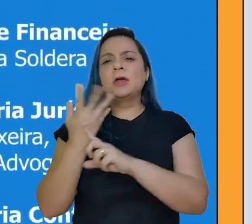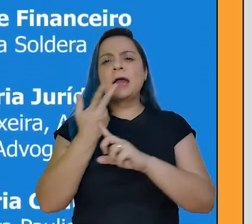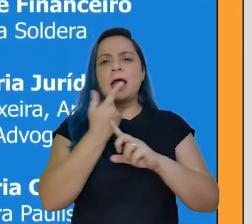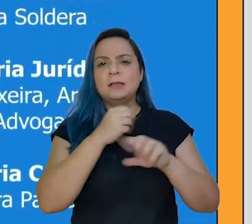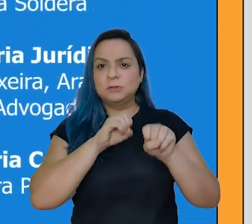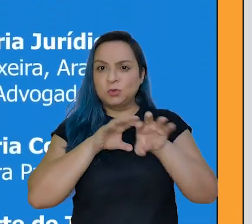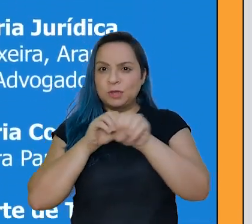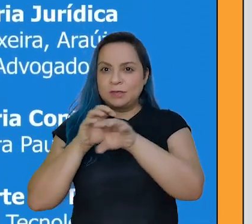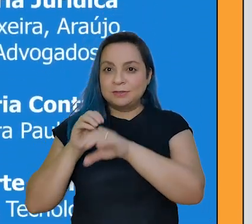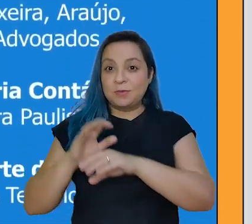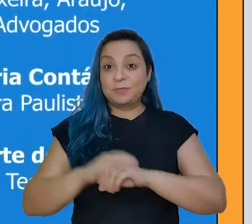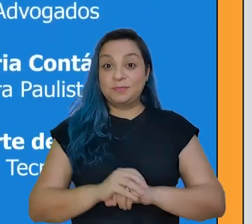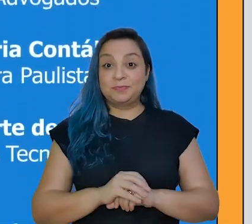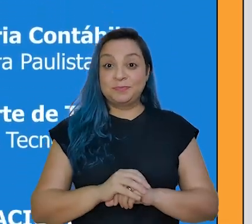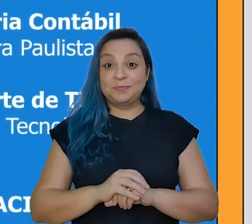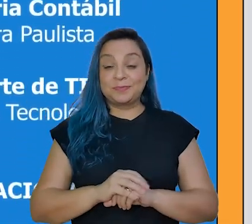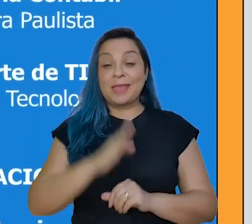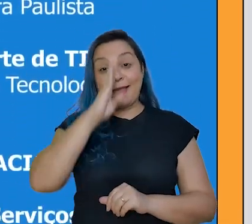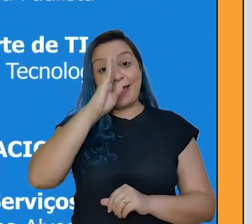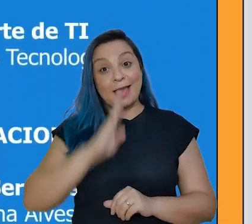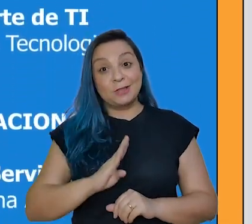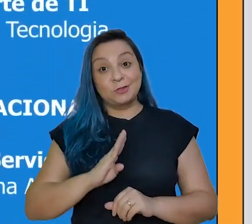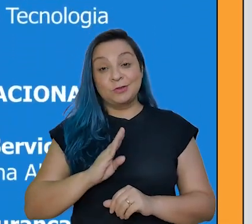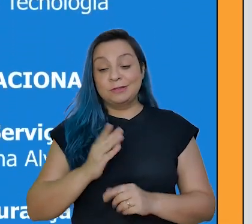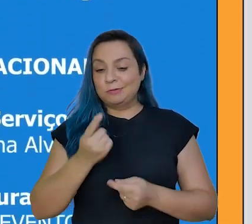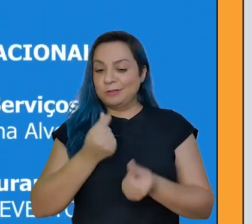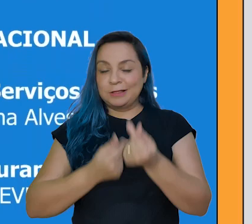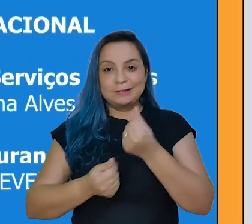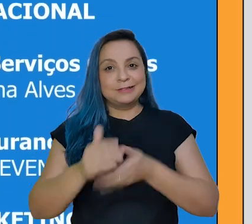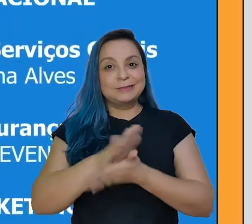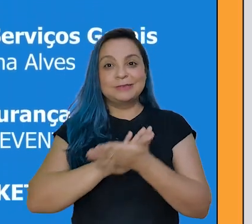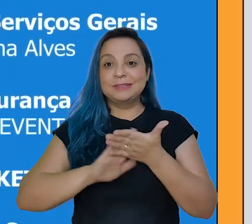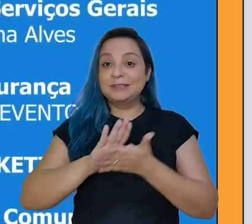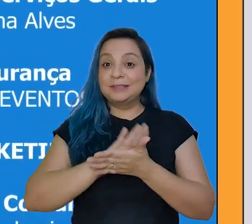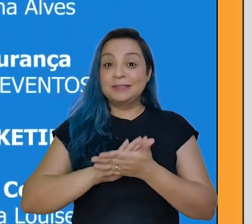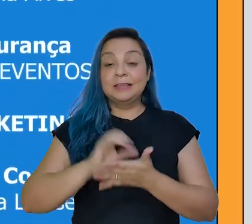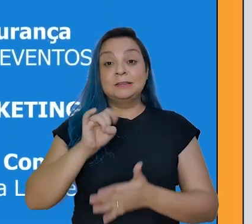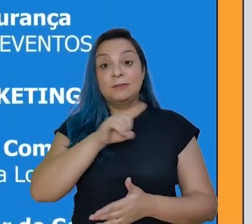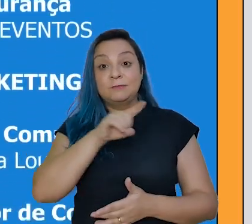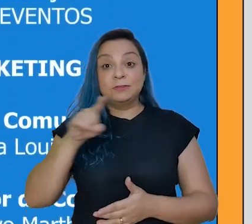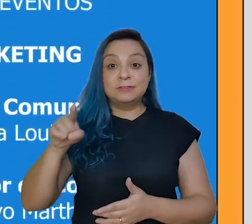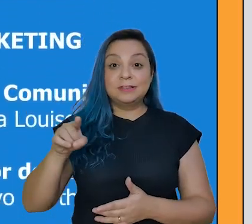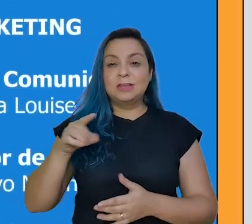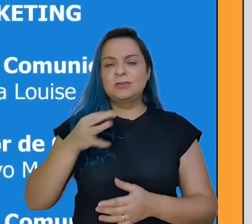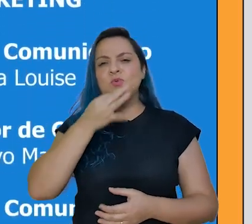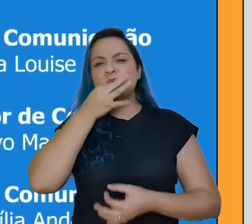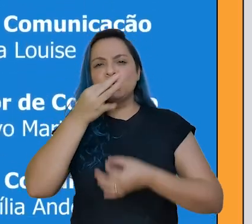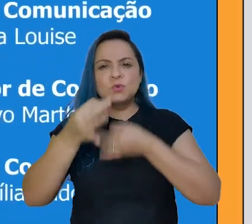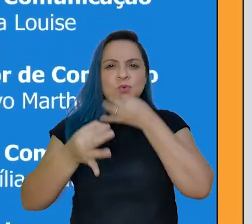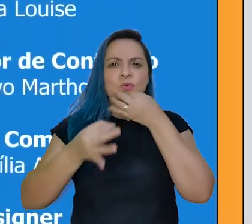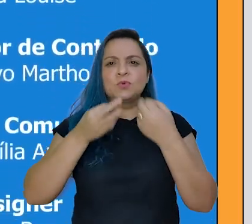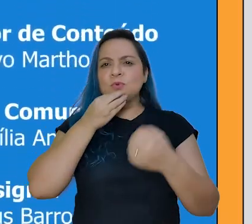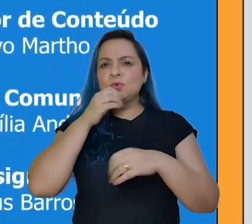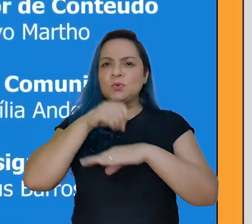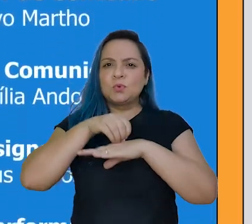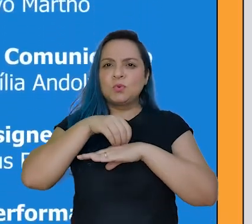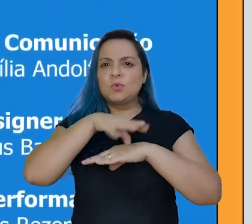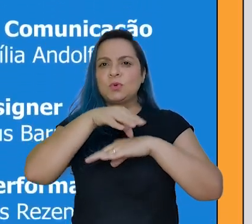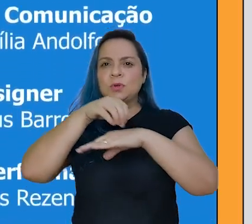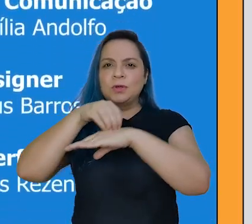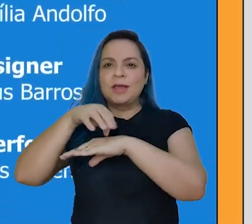arte e educação. Ele é gratuito, sem fins lucrativos, e se você tiver alguma sugestão